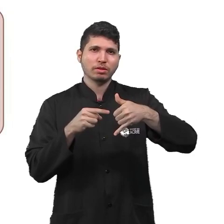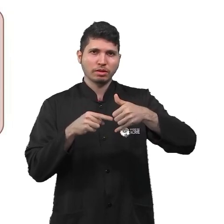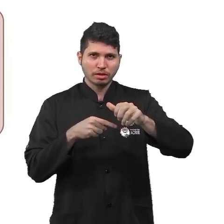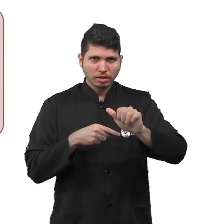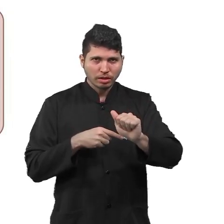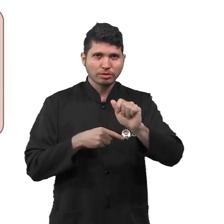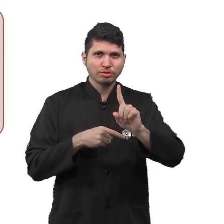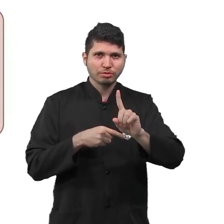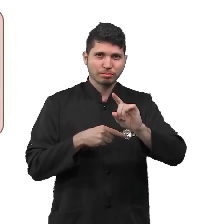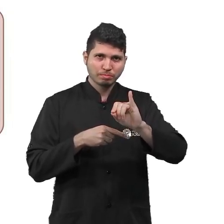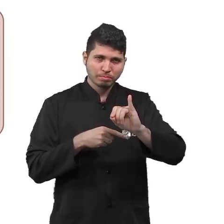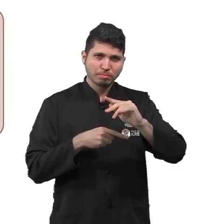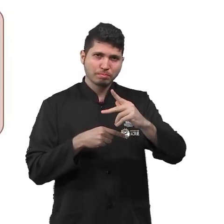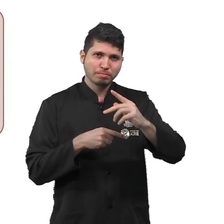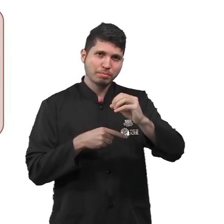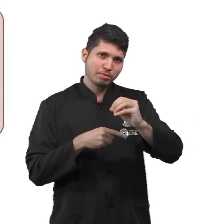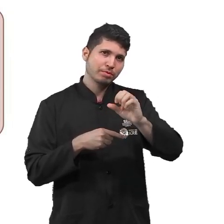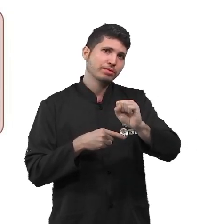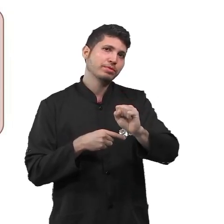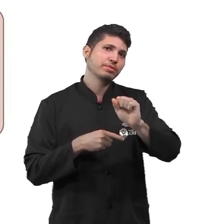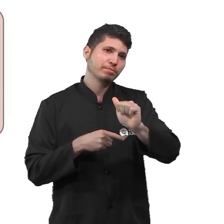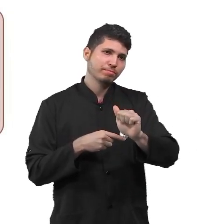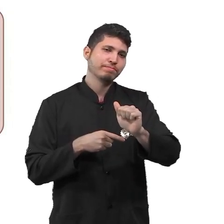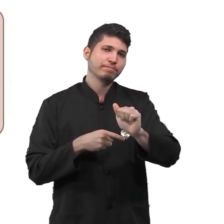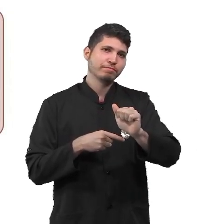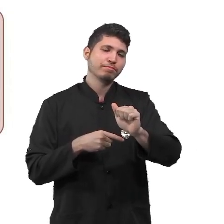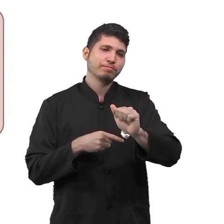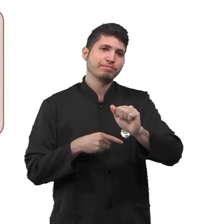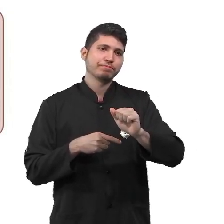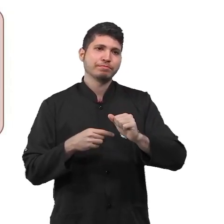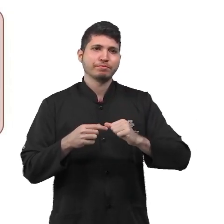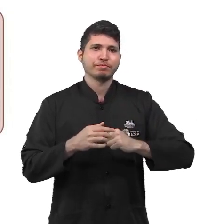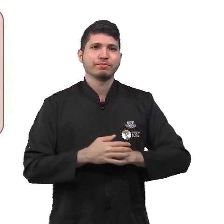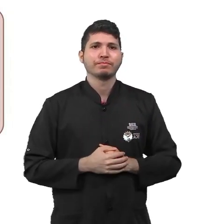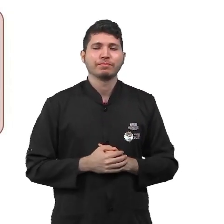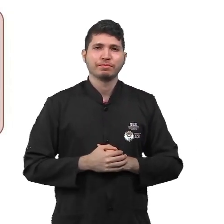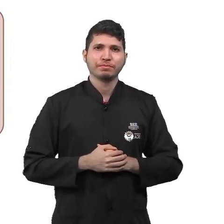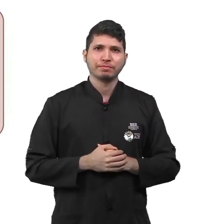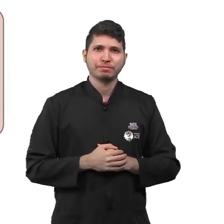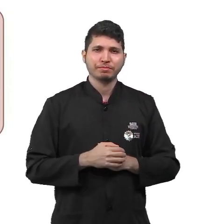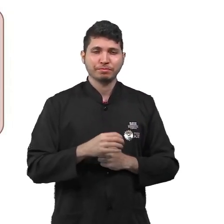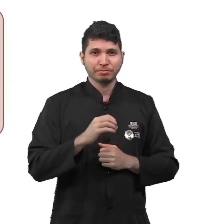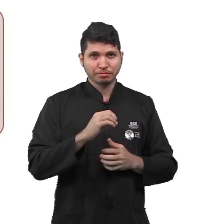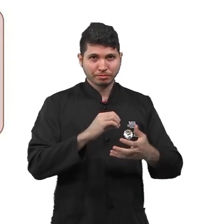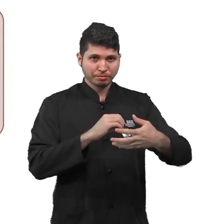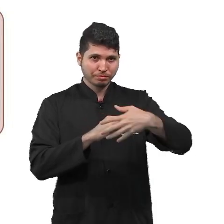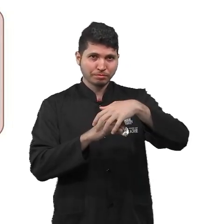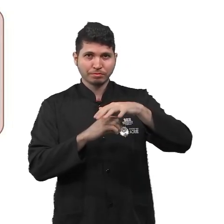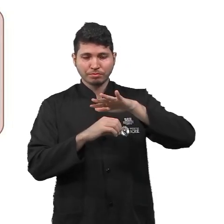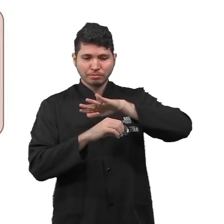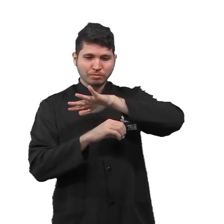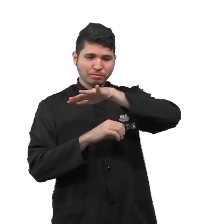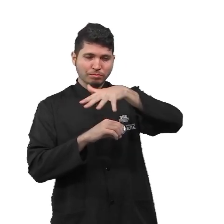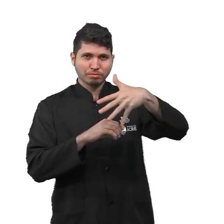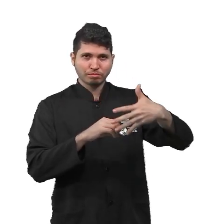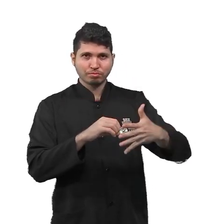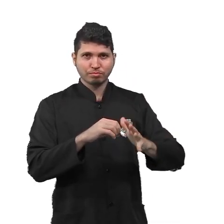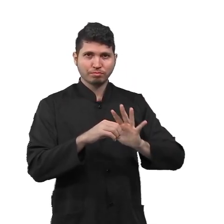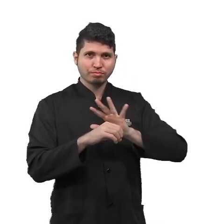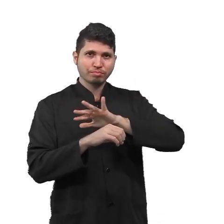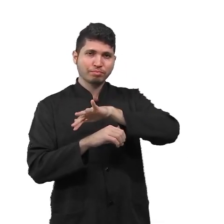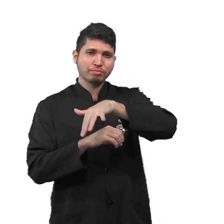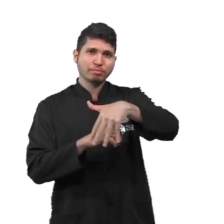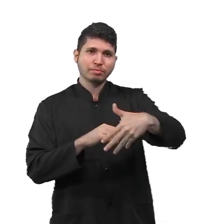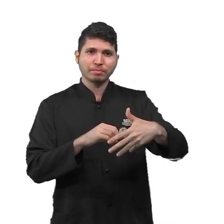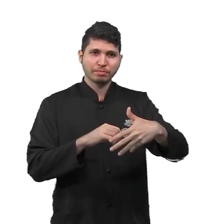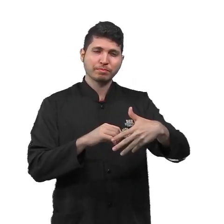são componentes estruturais ali das nossas membranas celulares, ali com os fosfolipídios. Elas também